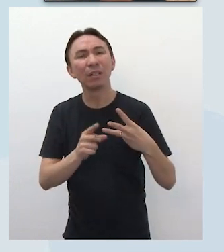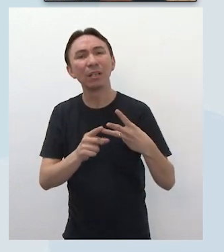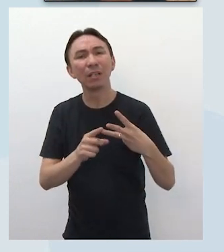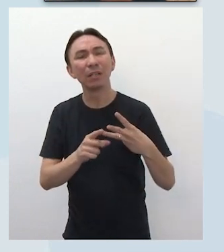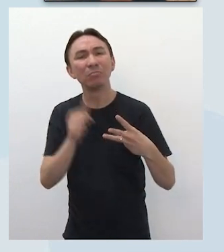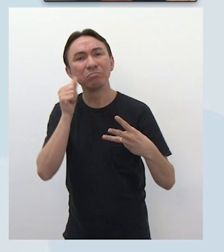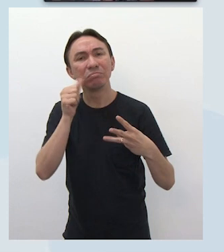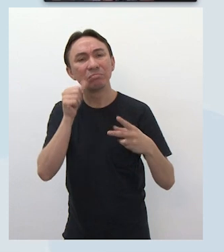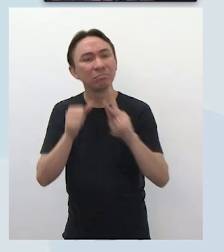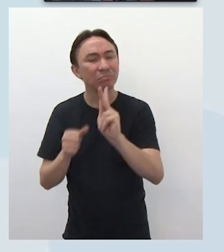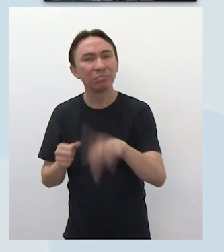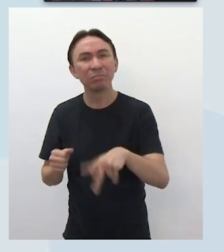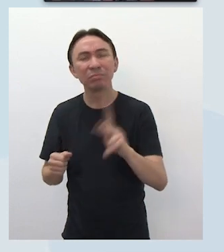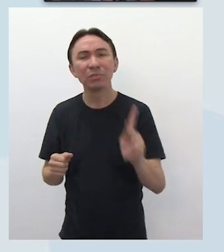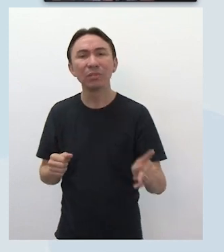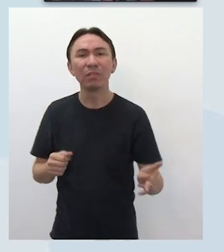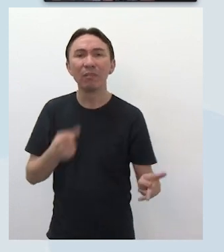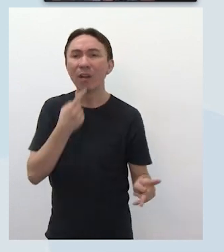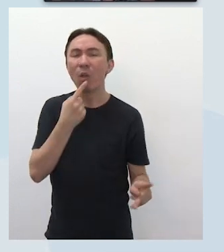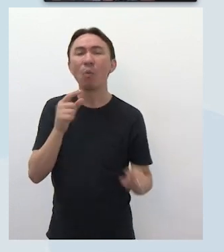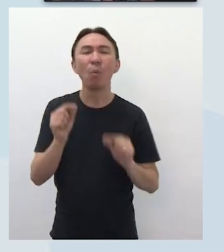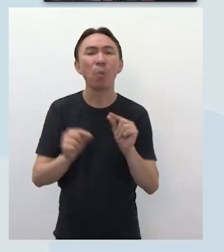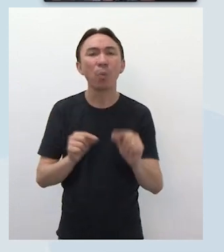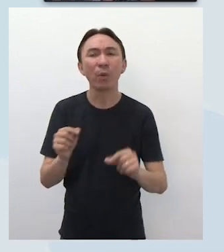Sim, só um minutinho, deixa eu dizer aqui.